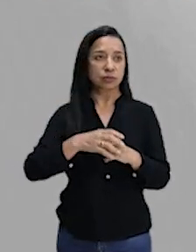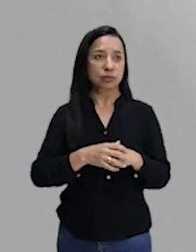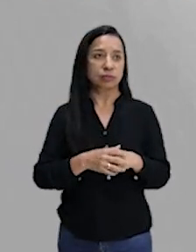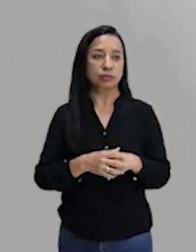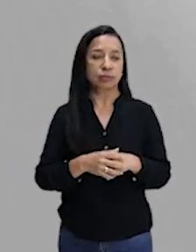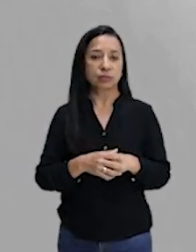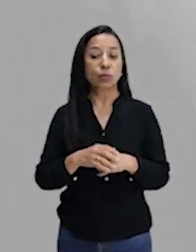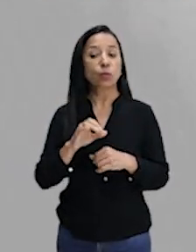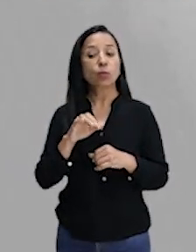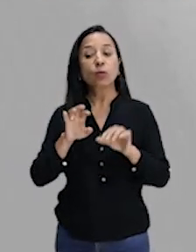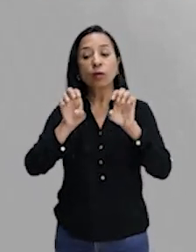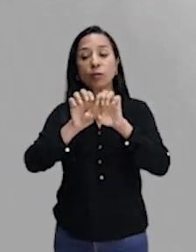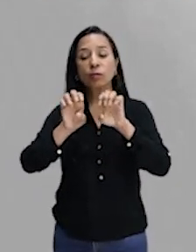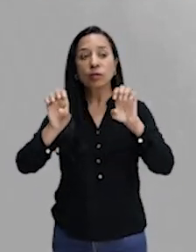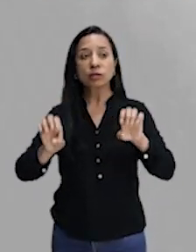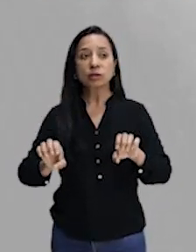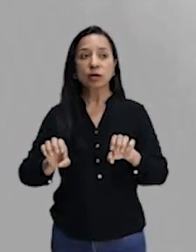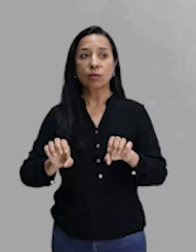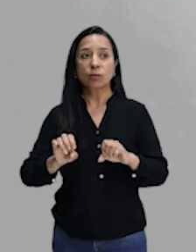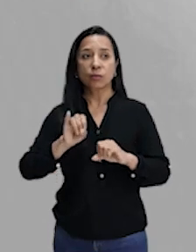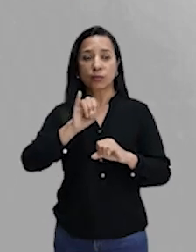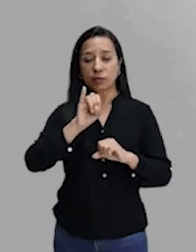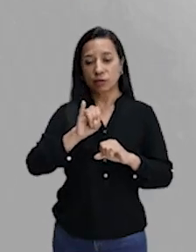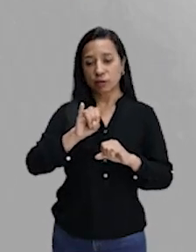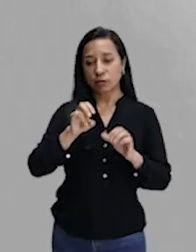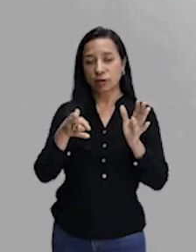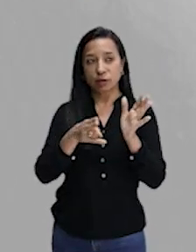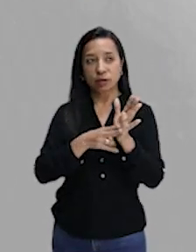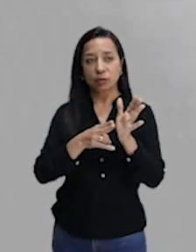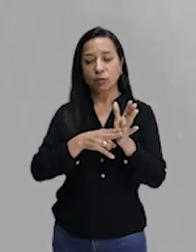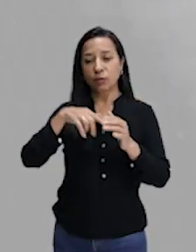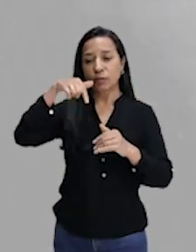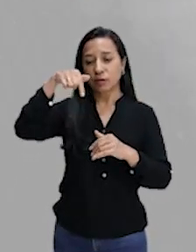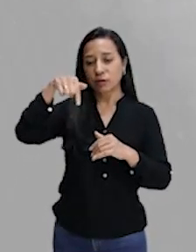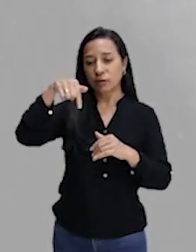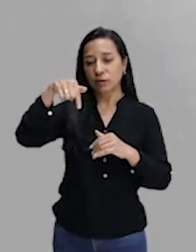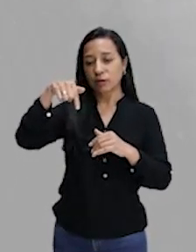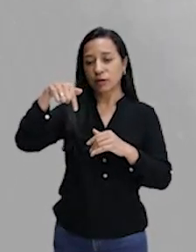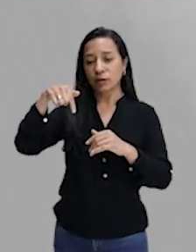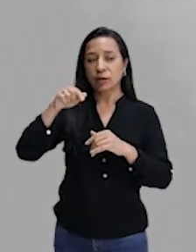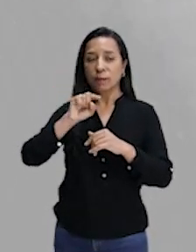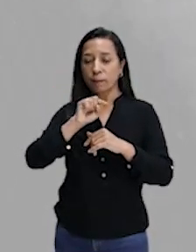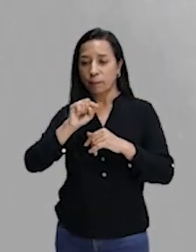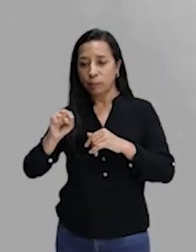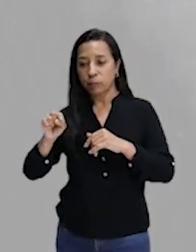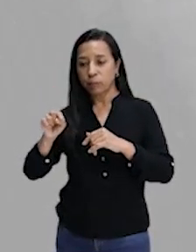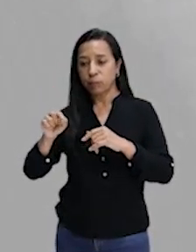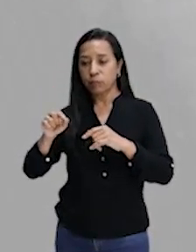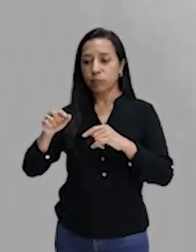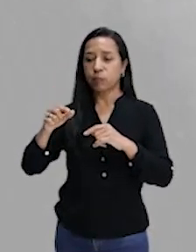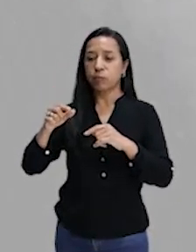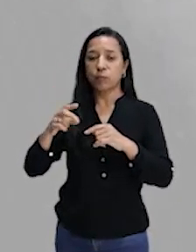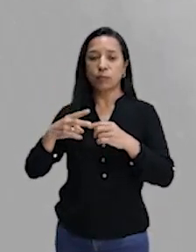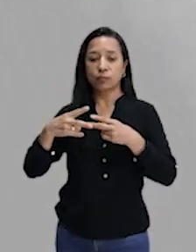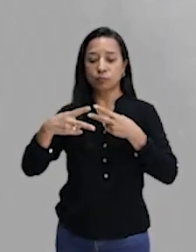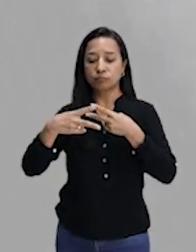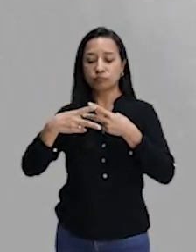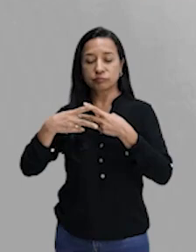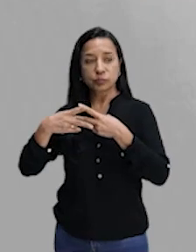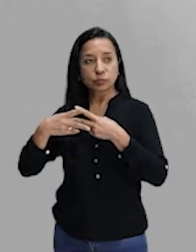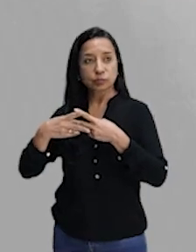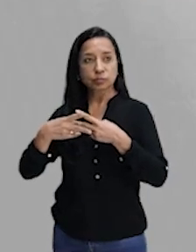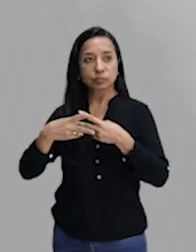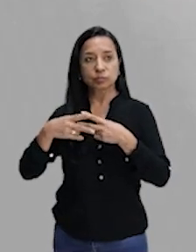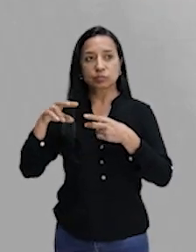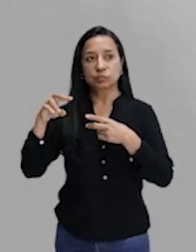tempo mas nós sabemos também que carga quantidade de carga elétrica